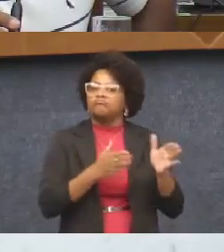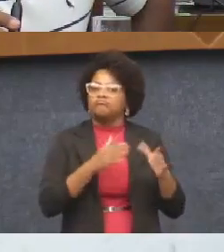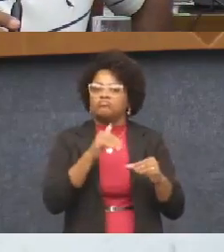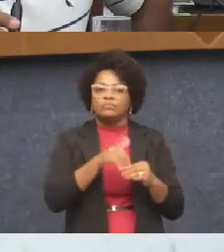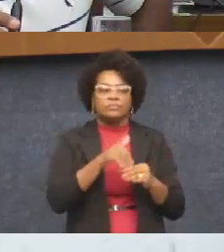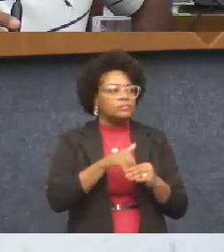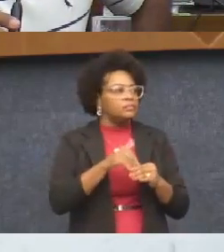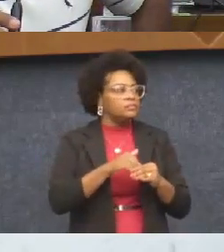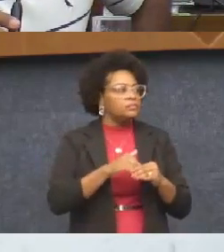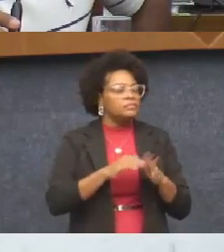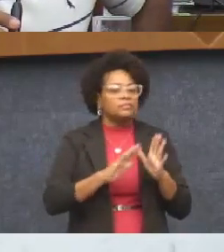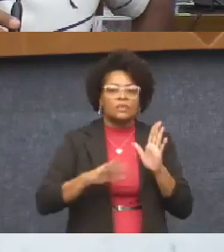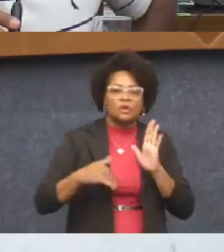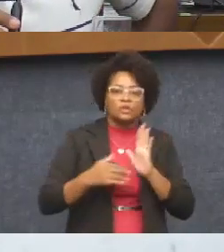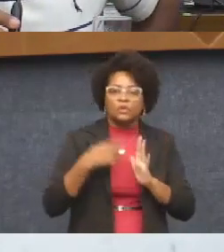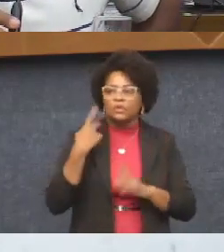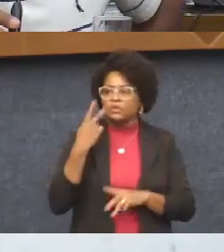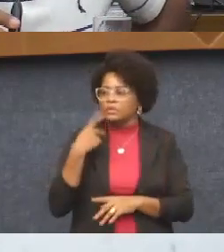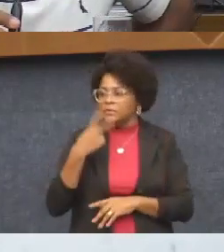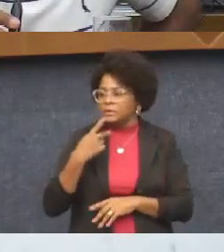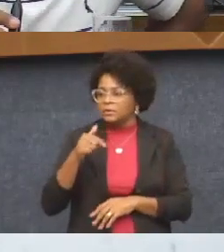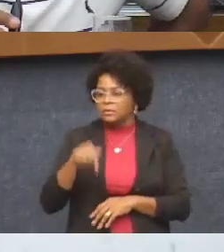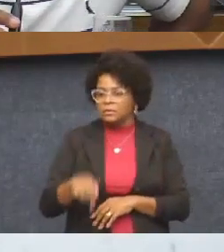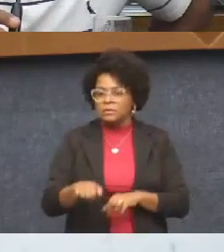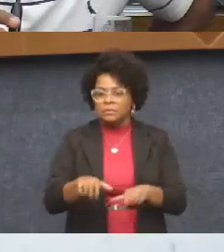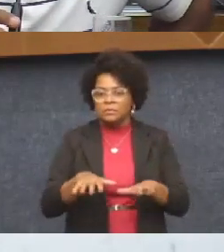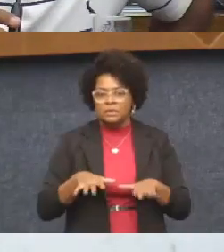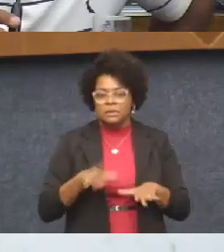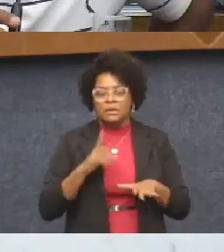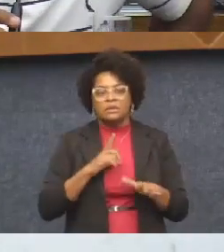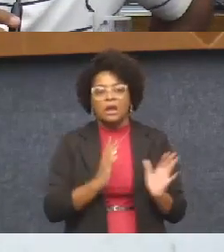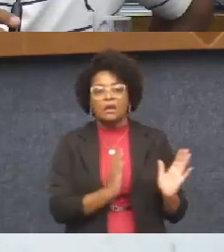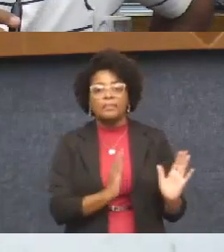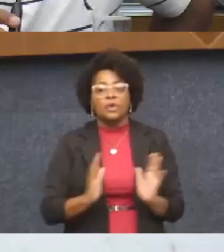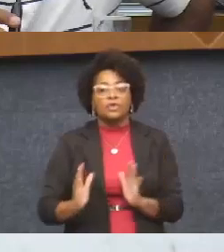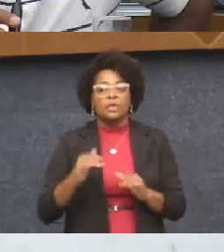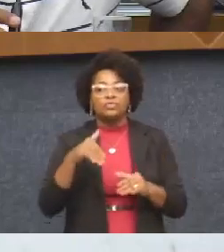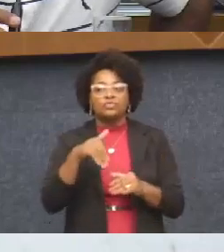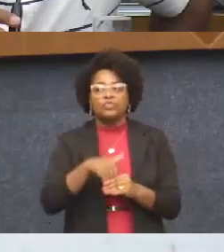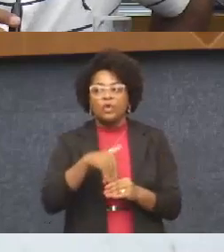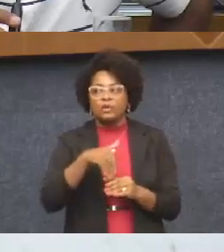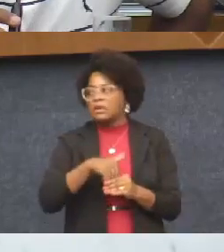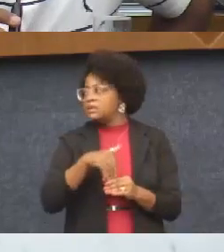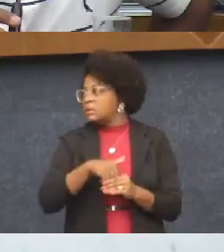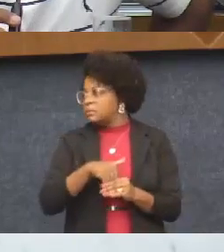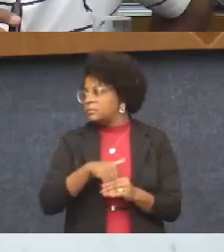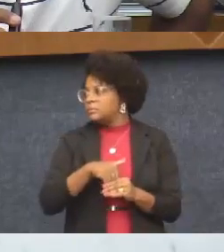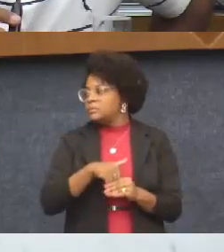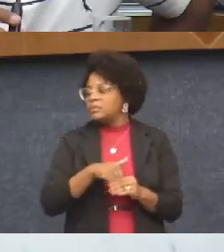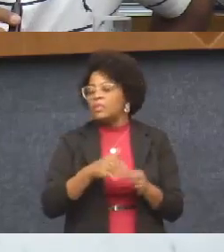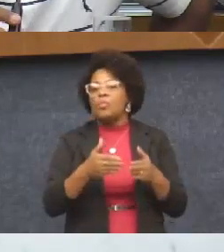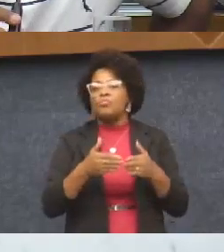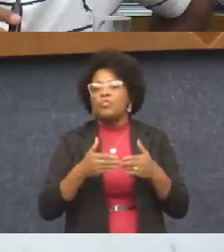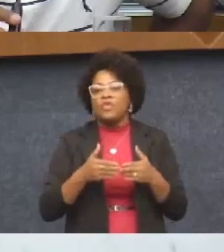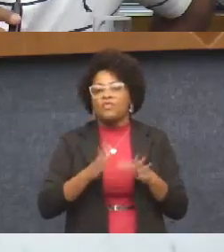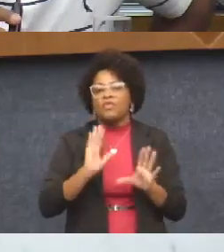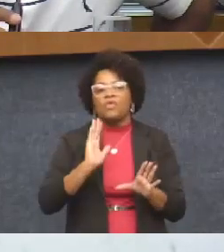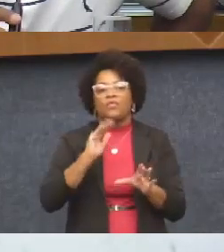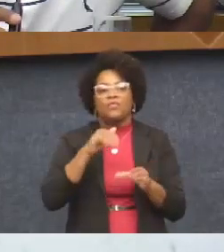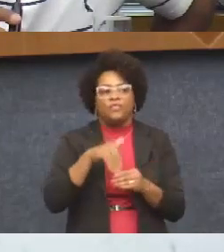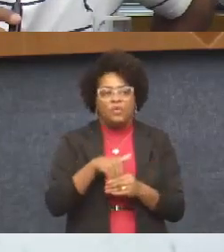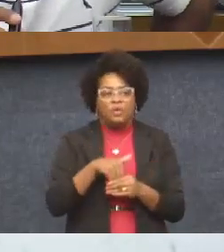Senhoras vereadoras, senhores vereadores, estamos em processo de votação. Encaminhe o seu